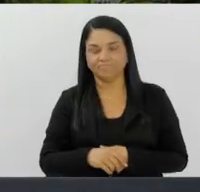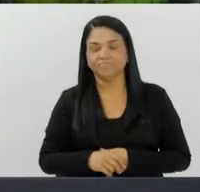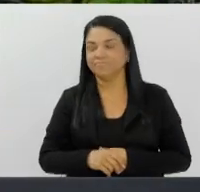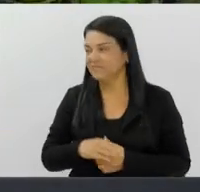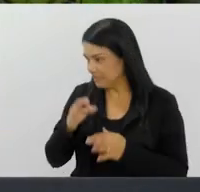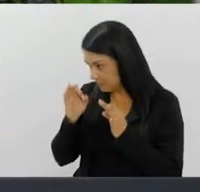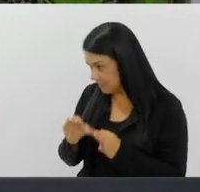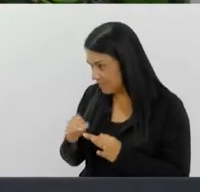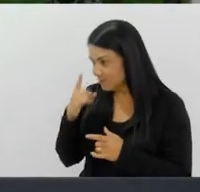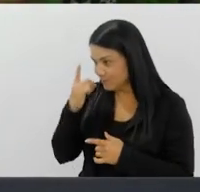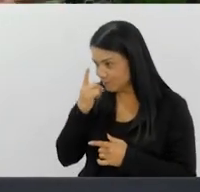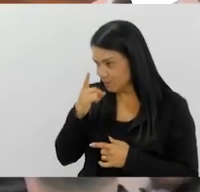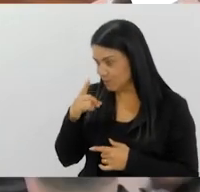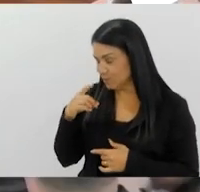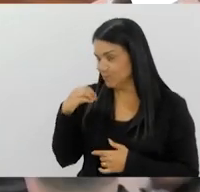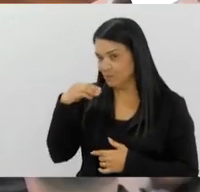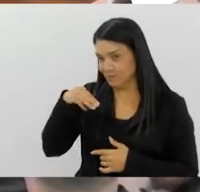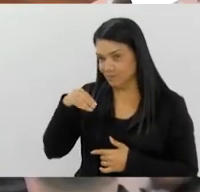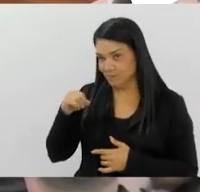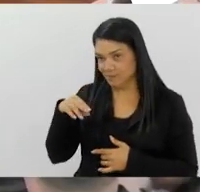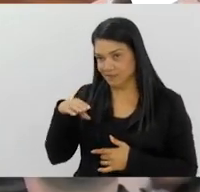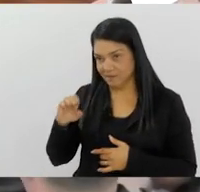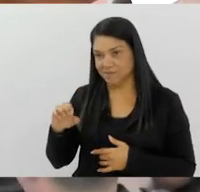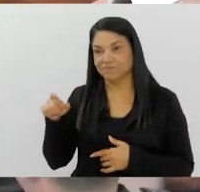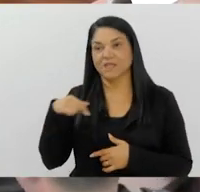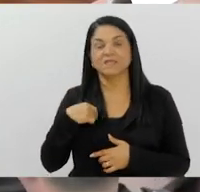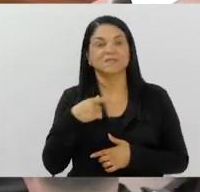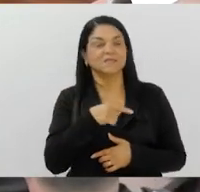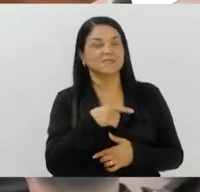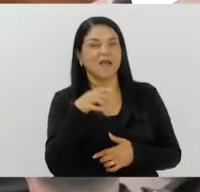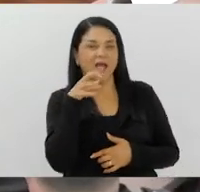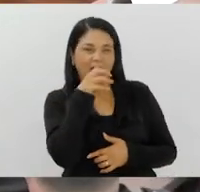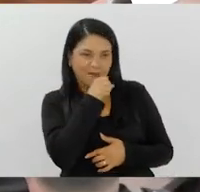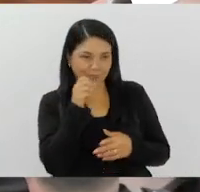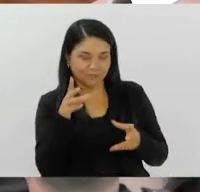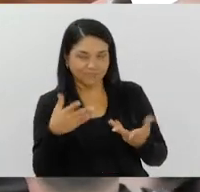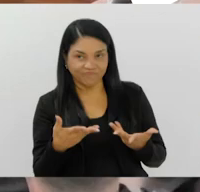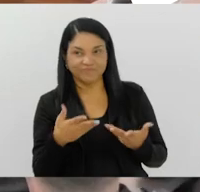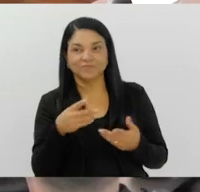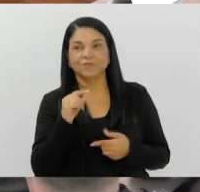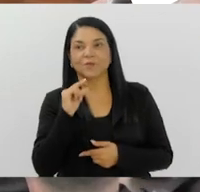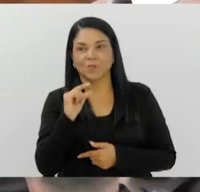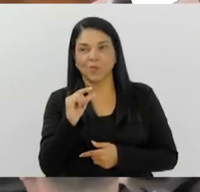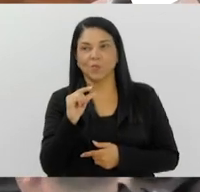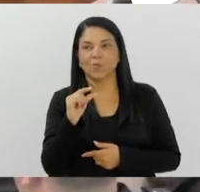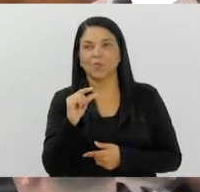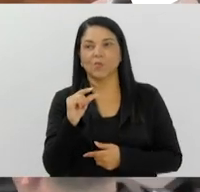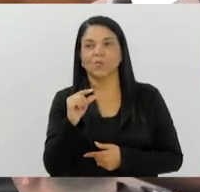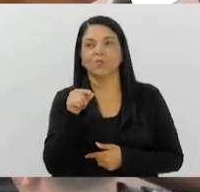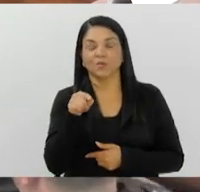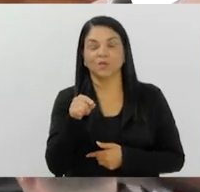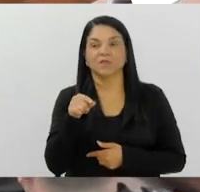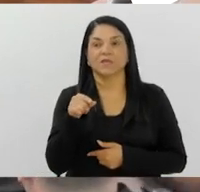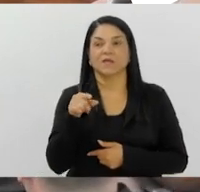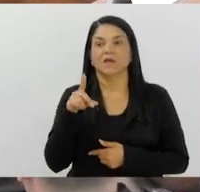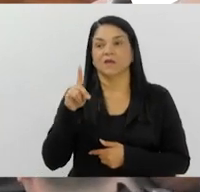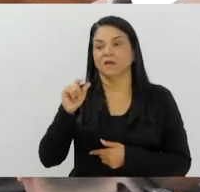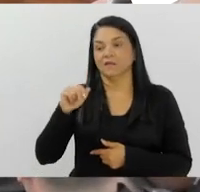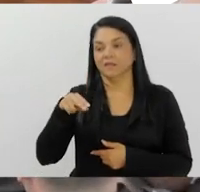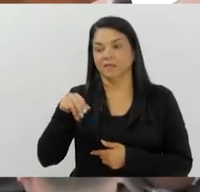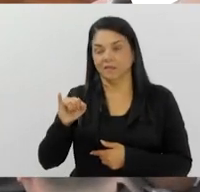negr Gum antes de você embora rapidamente aqui rid dispersando só um pouquinho mas Na Linha Do que a Dani falou te